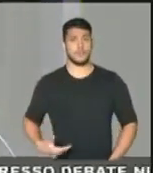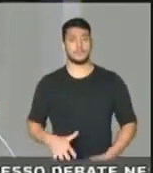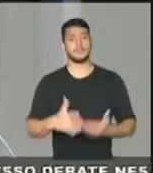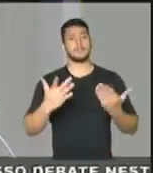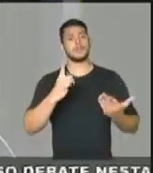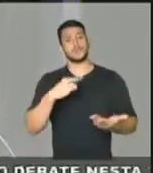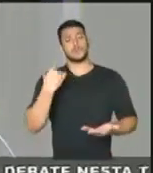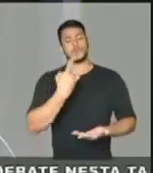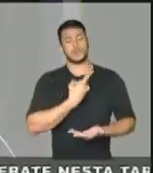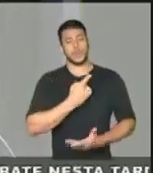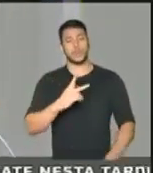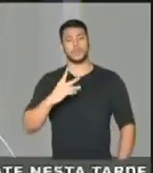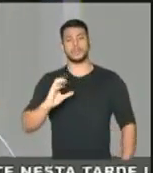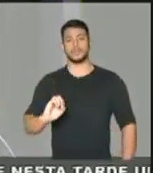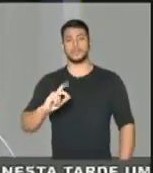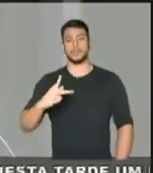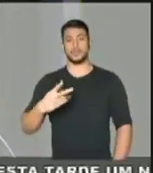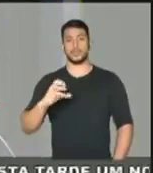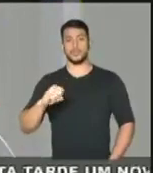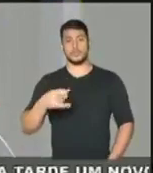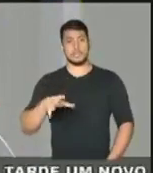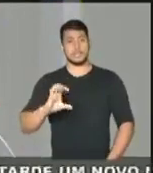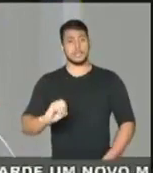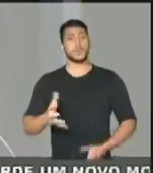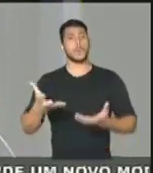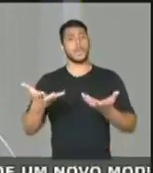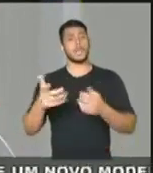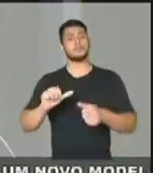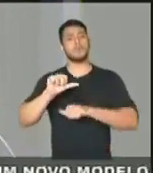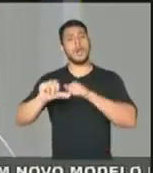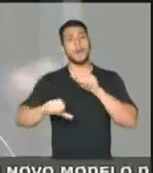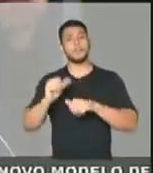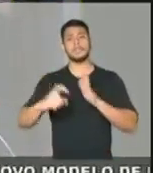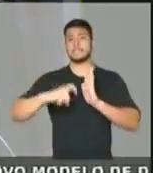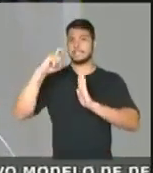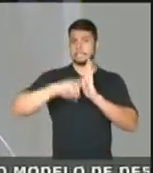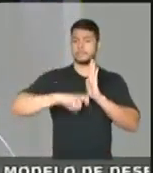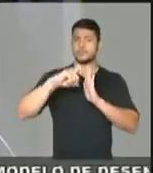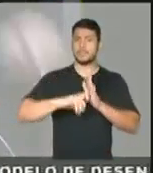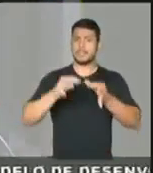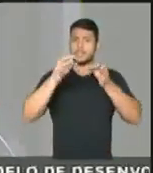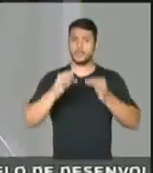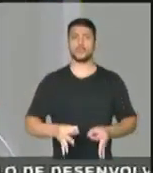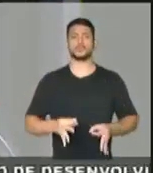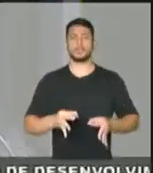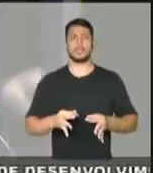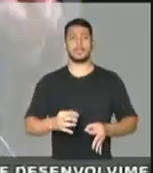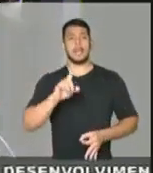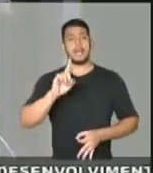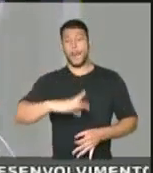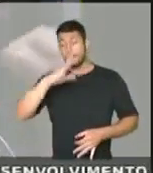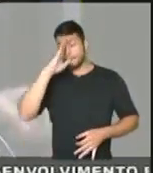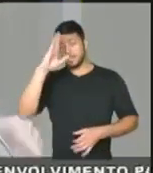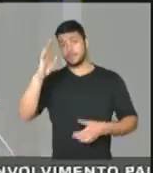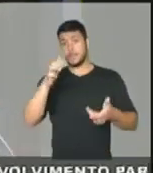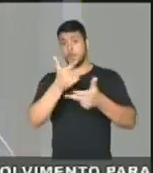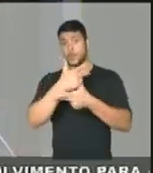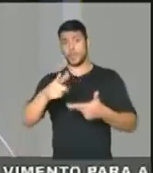da oposição, queremos uma reforma tributária justa, solidária e sustentável. Essa é a principal bandeira